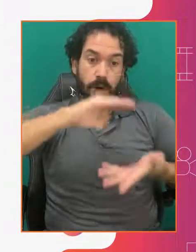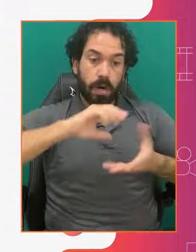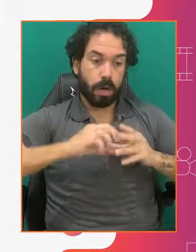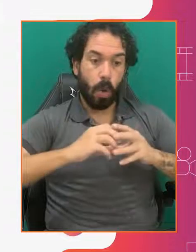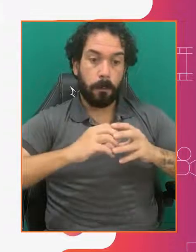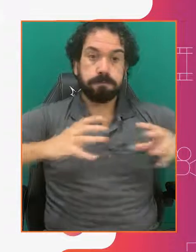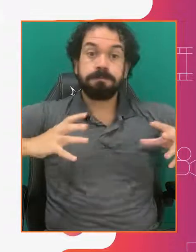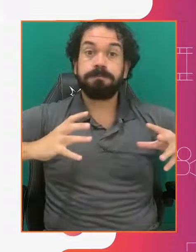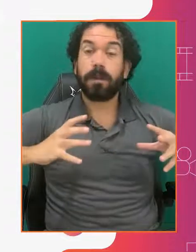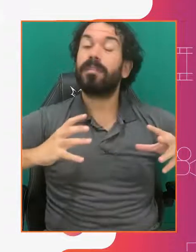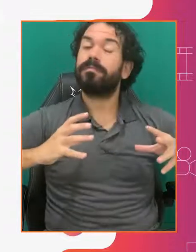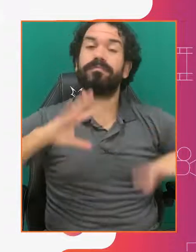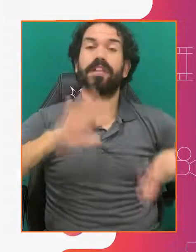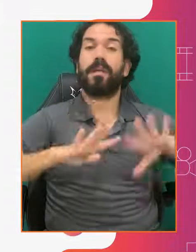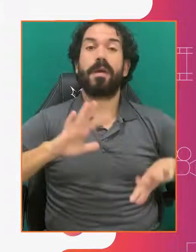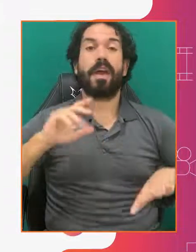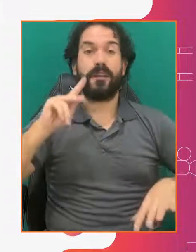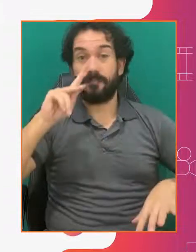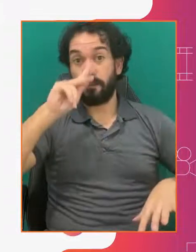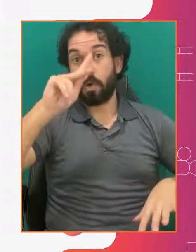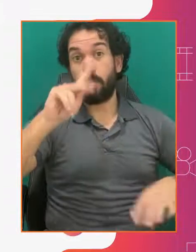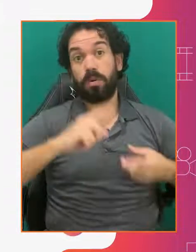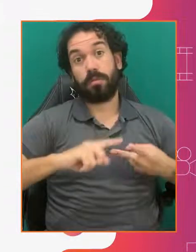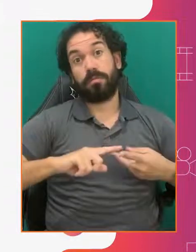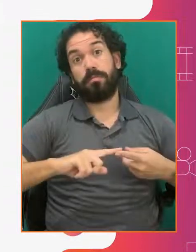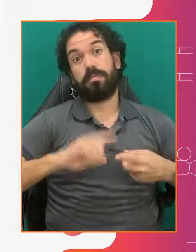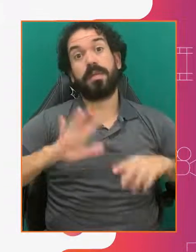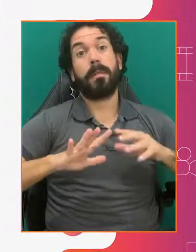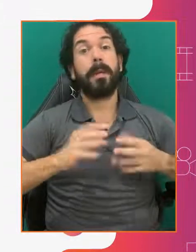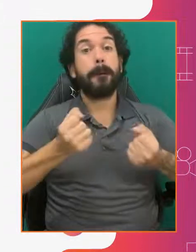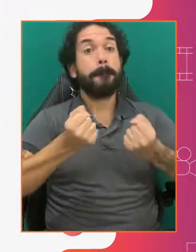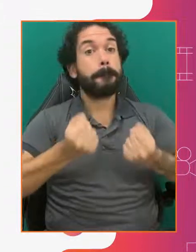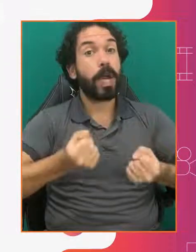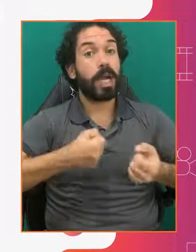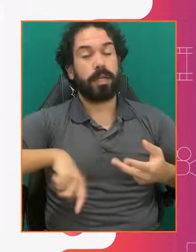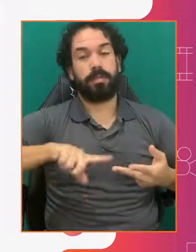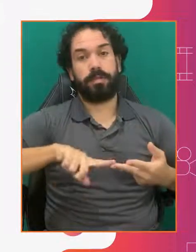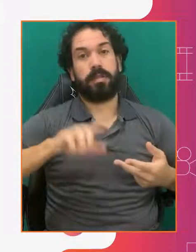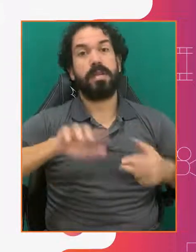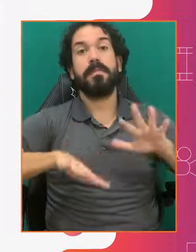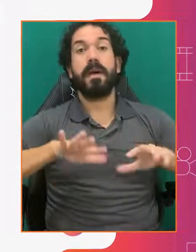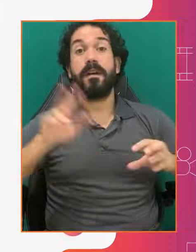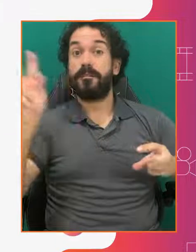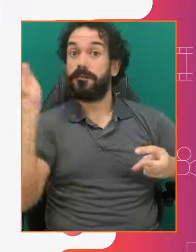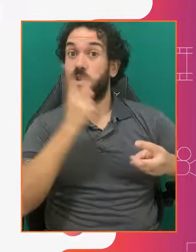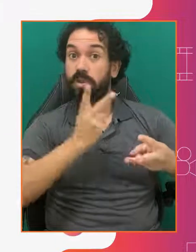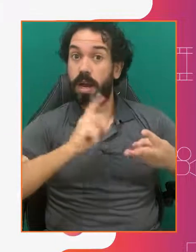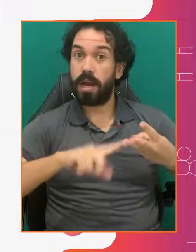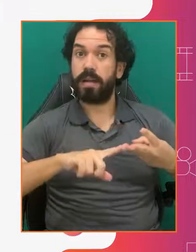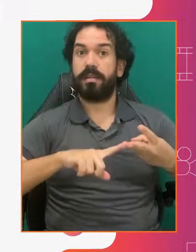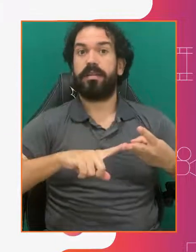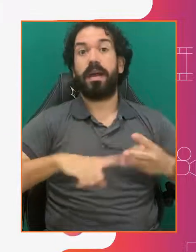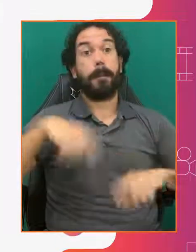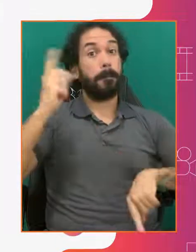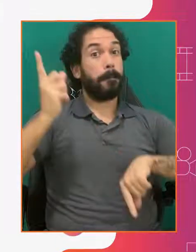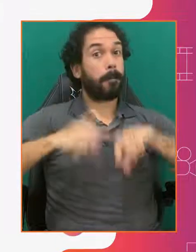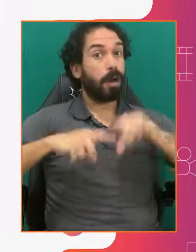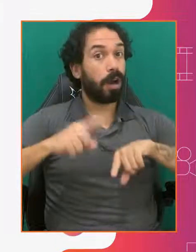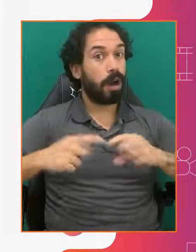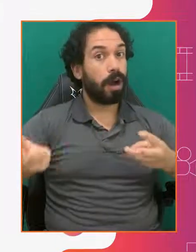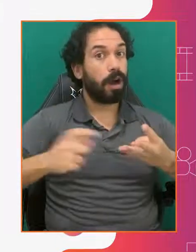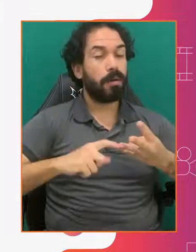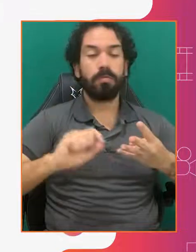sempre depender da força, do peso, da velocidade, do material, das características